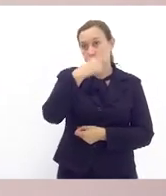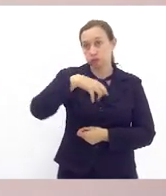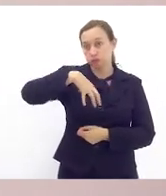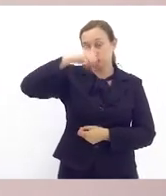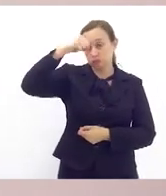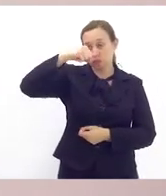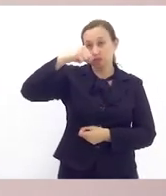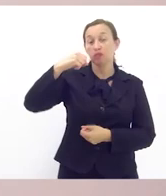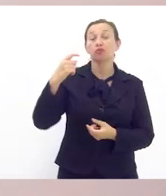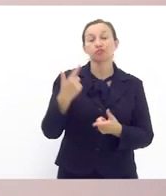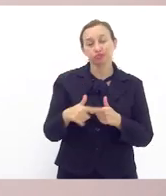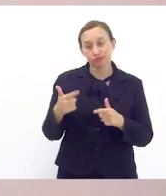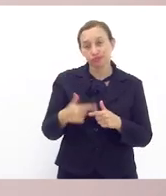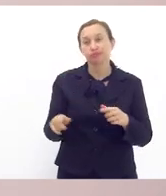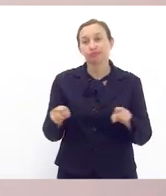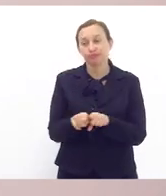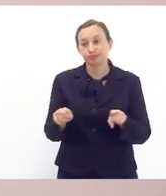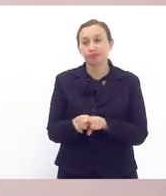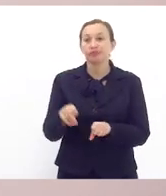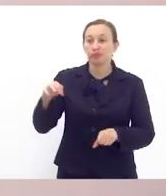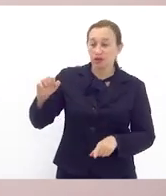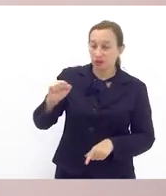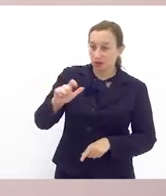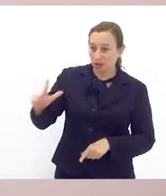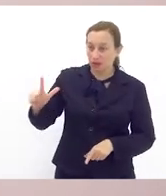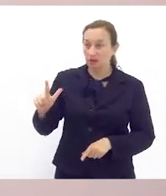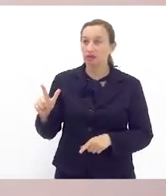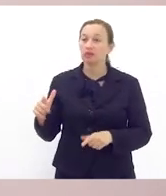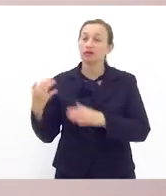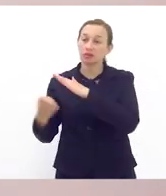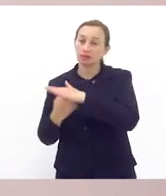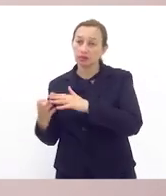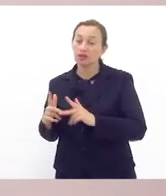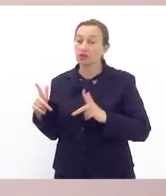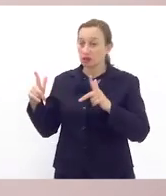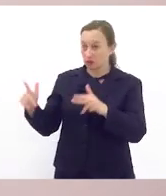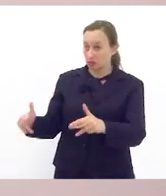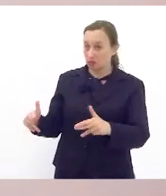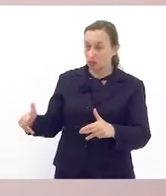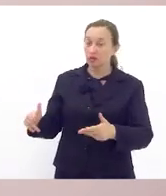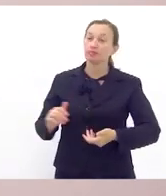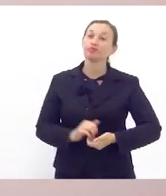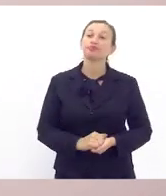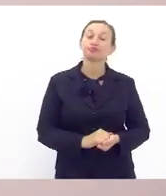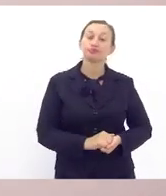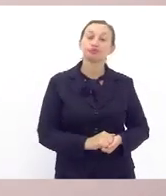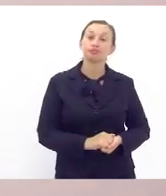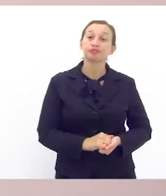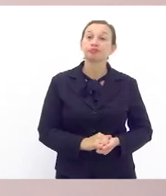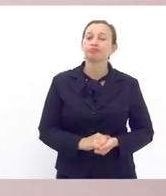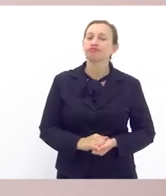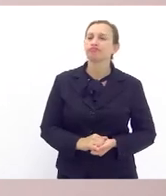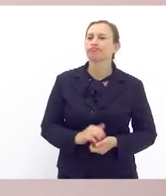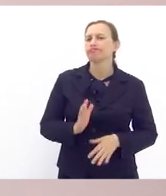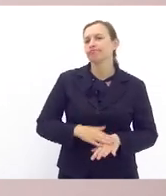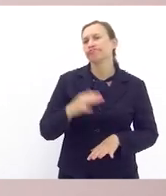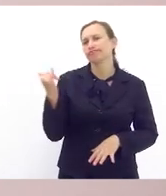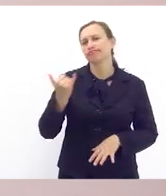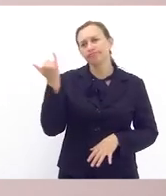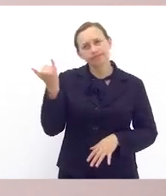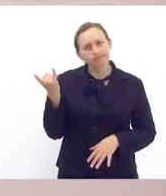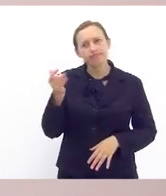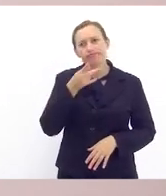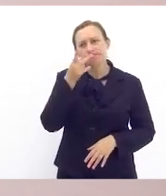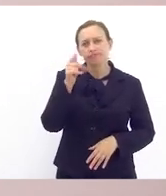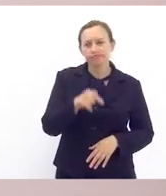um problema apontado pela empresa enel de na falha da prestação de serviço mas o que eu acho mais importante o